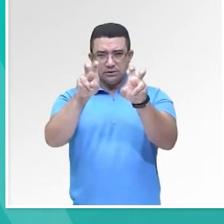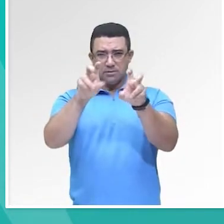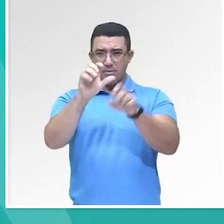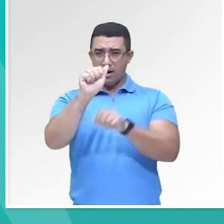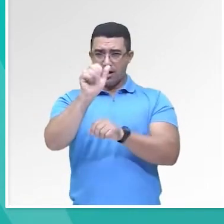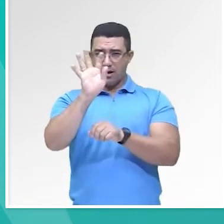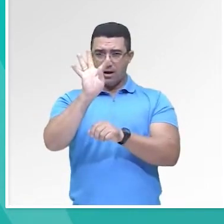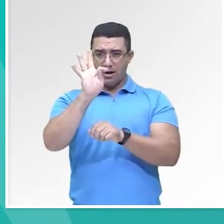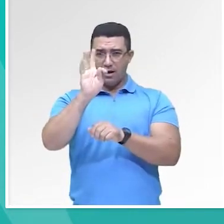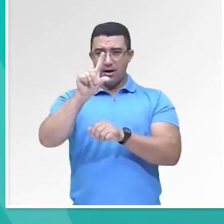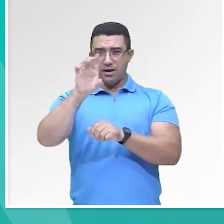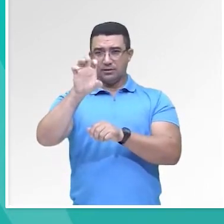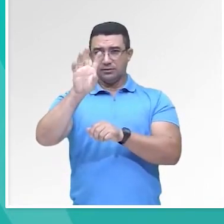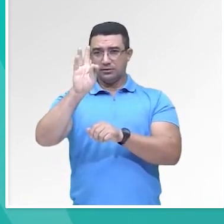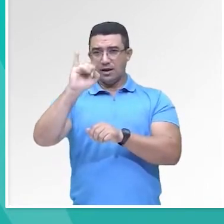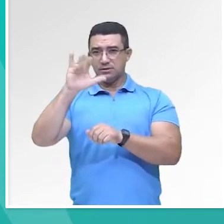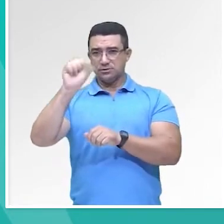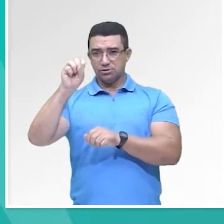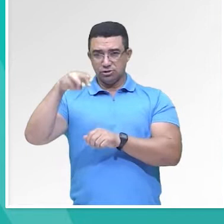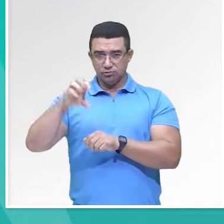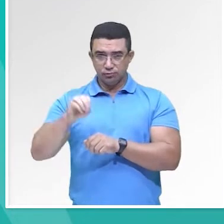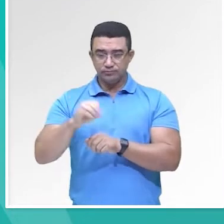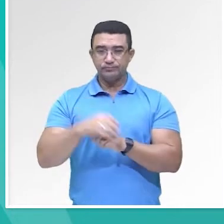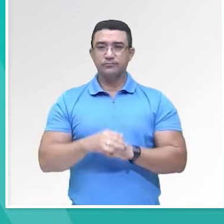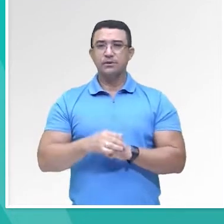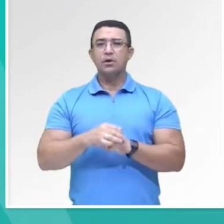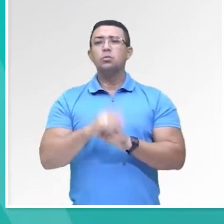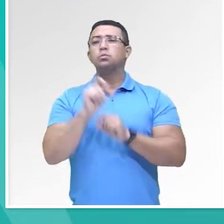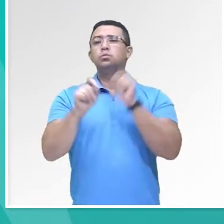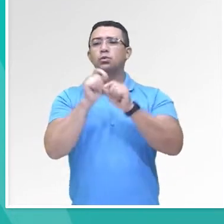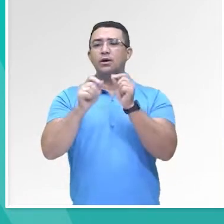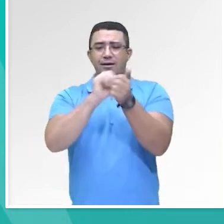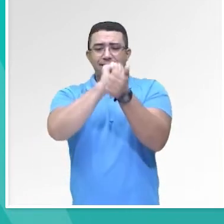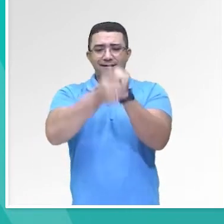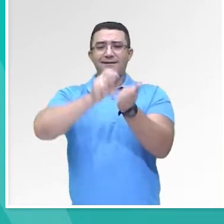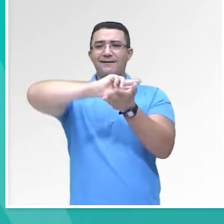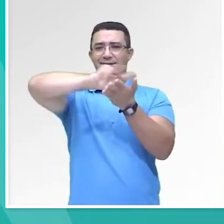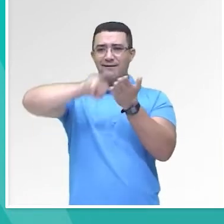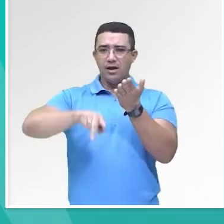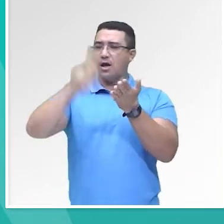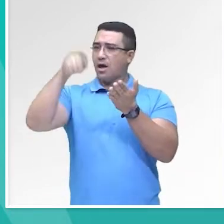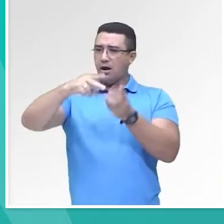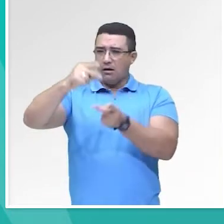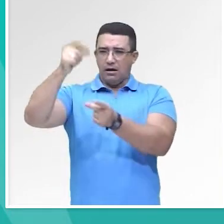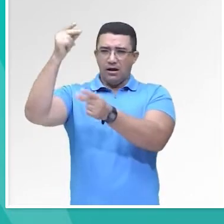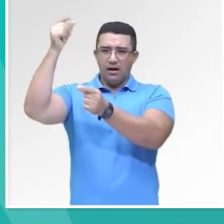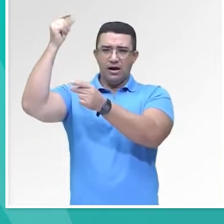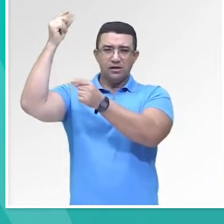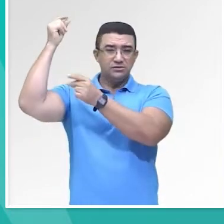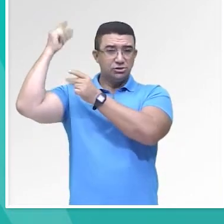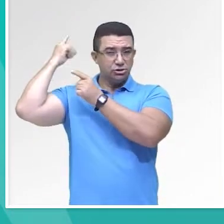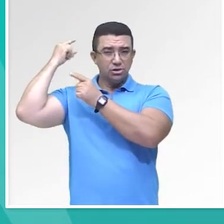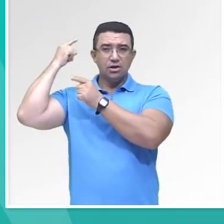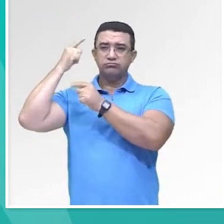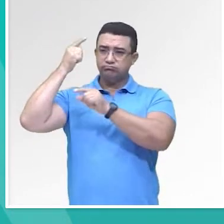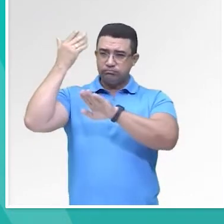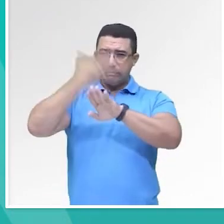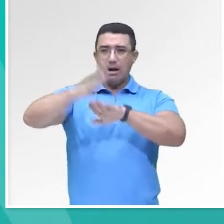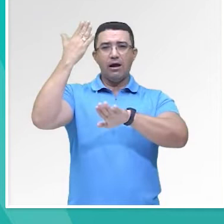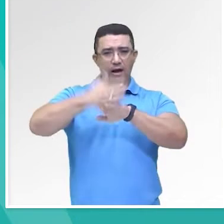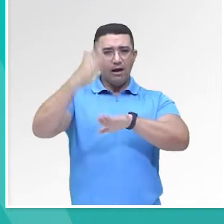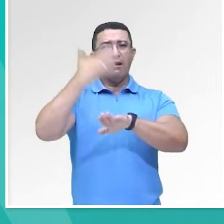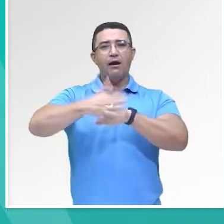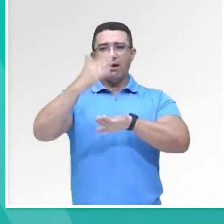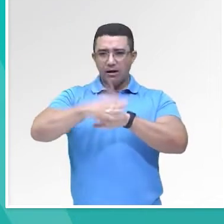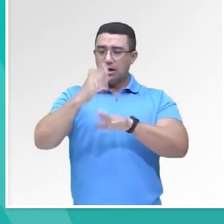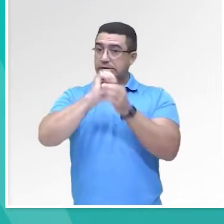falando sobre a sua história. Então, o atletismo é uma das mais antigas práticas esportivas. Ela